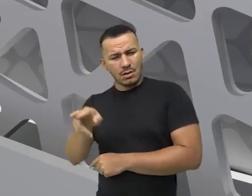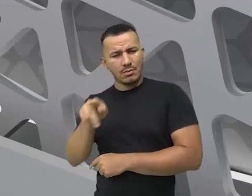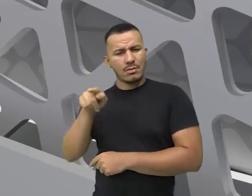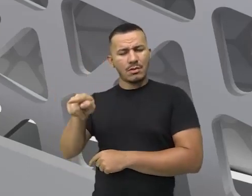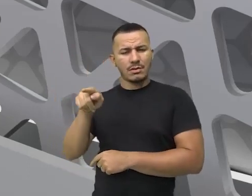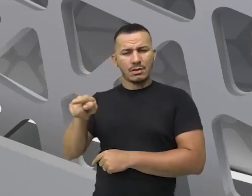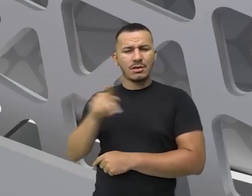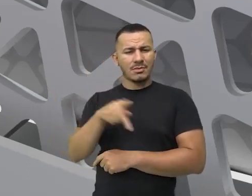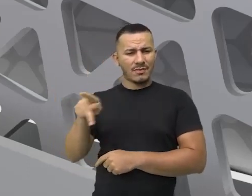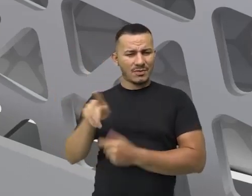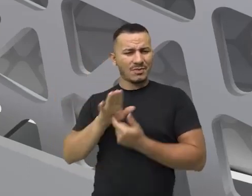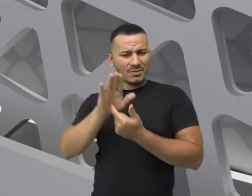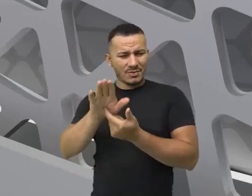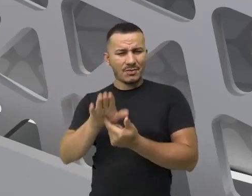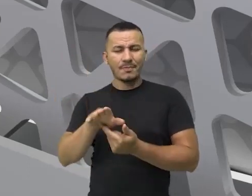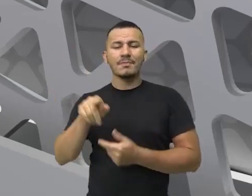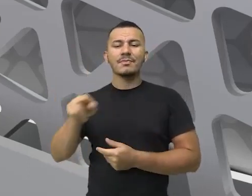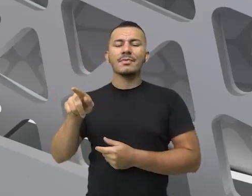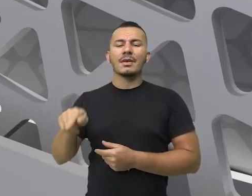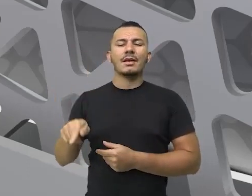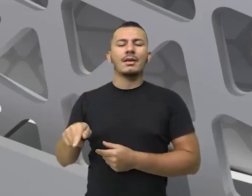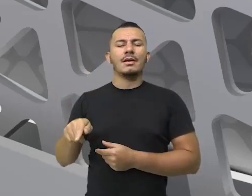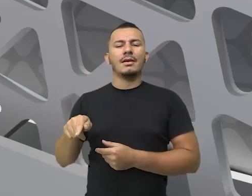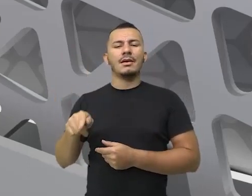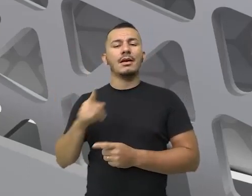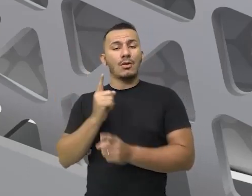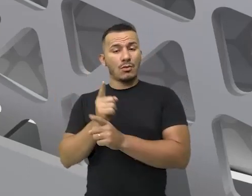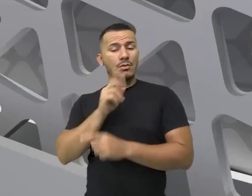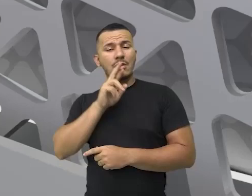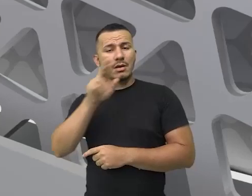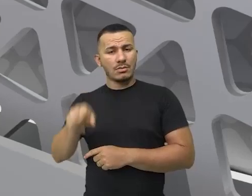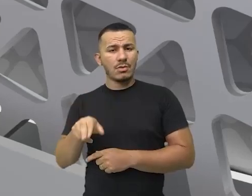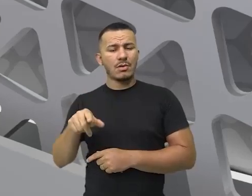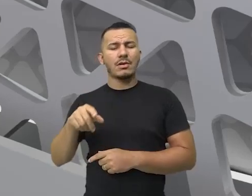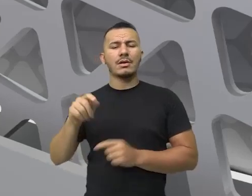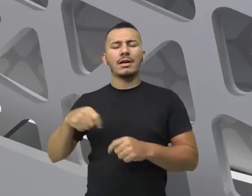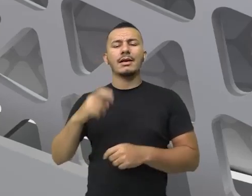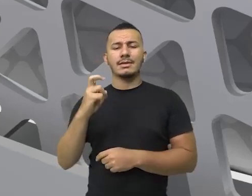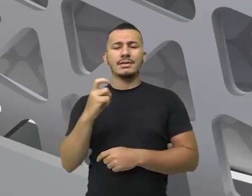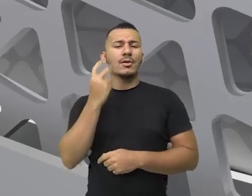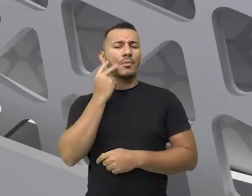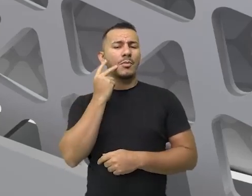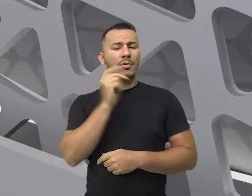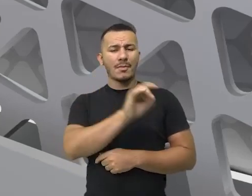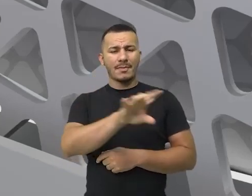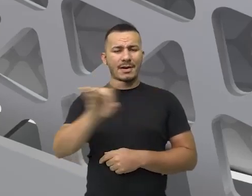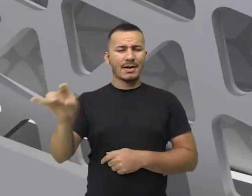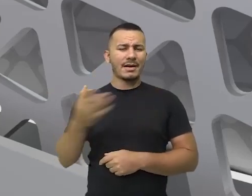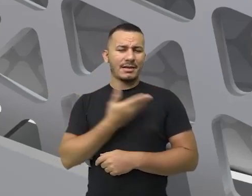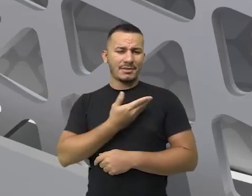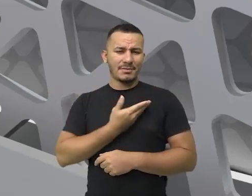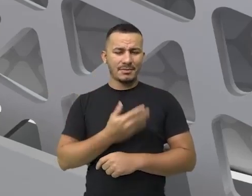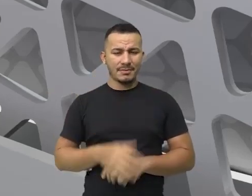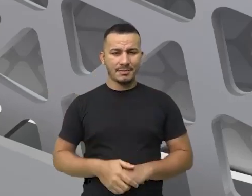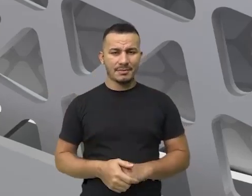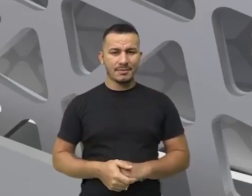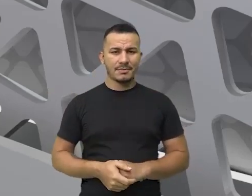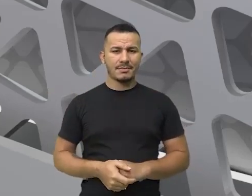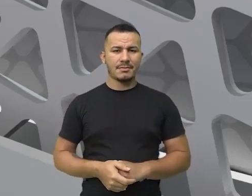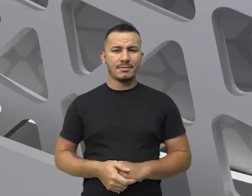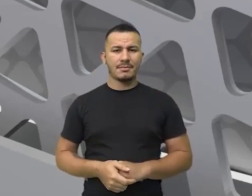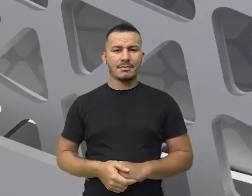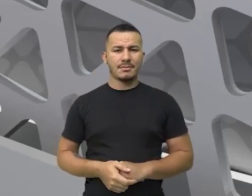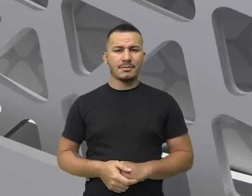aqui, né, que o professor criou aqui, você distribuiria 5 bombons para cada um dos